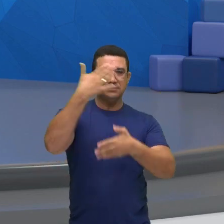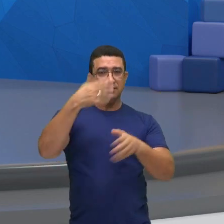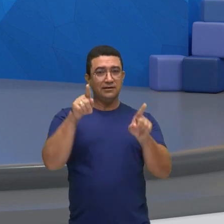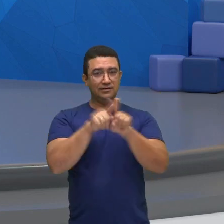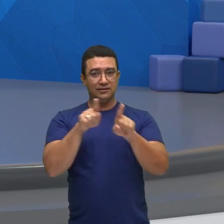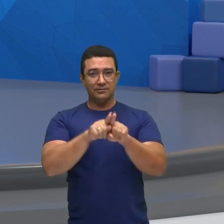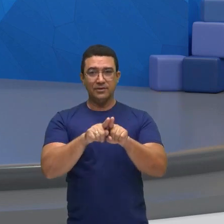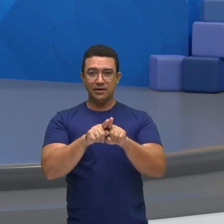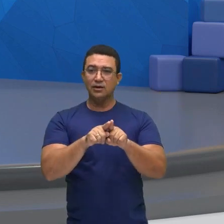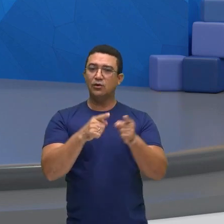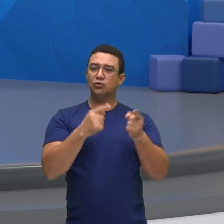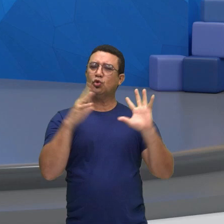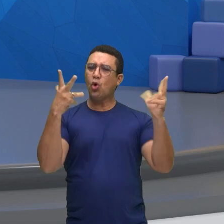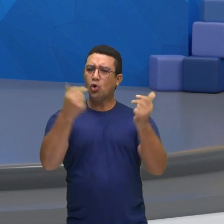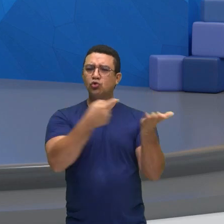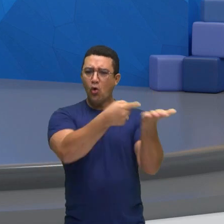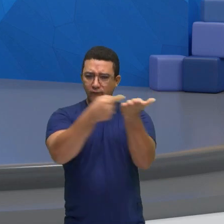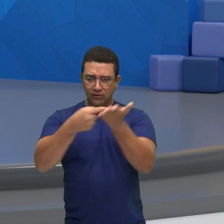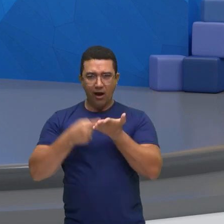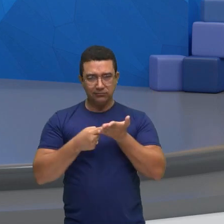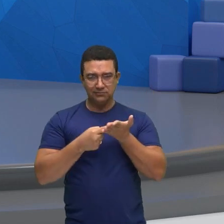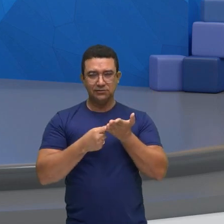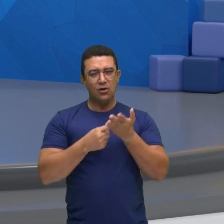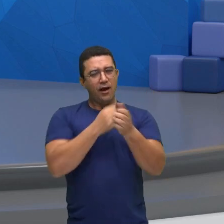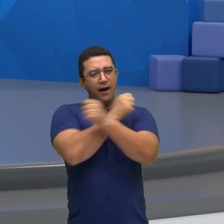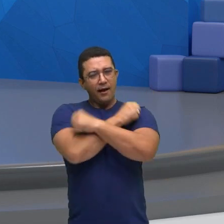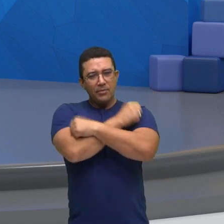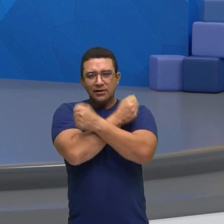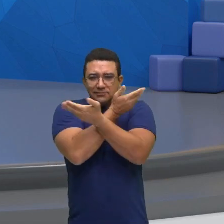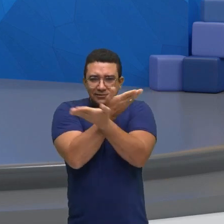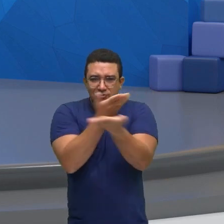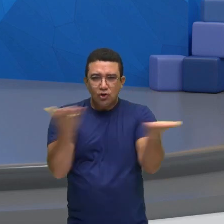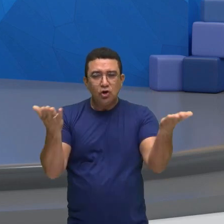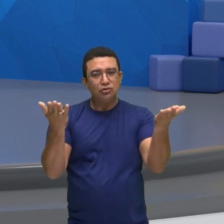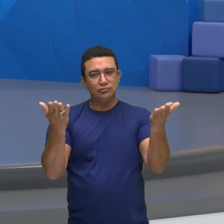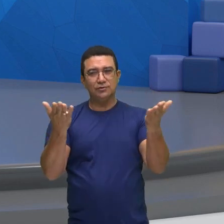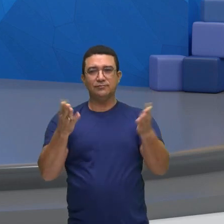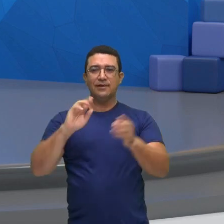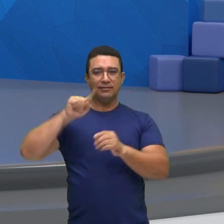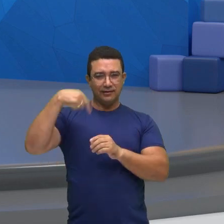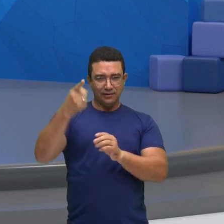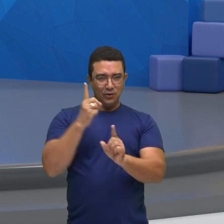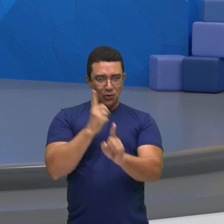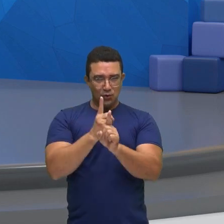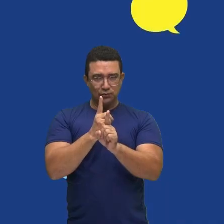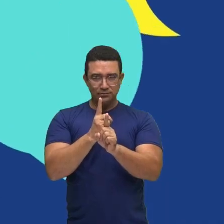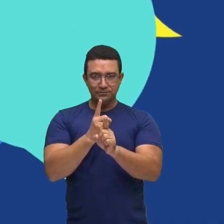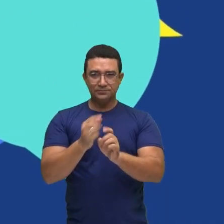dos nossos convidados, tá bom? Um forte abraço para vocês, se cuidem e até a próxima!